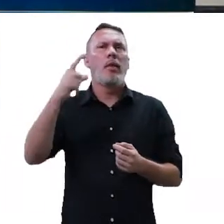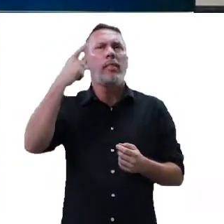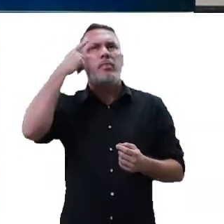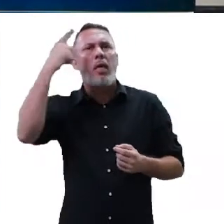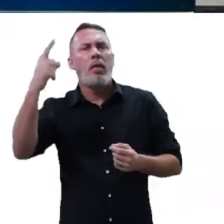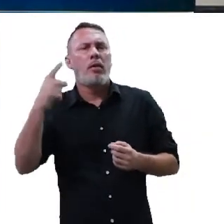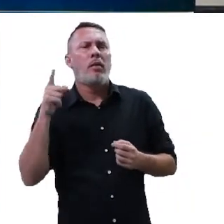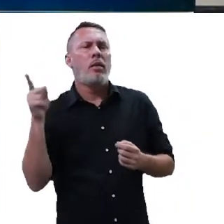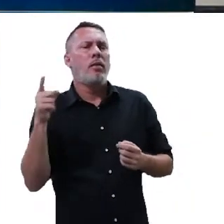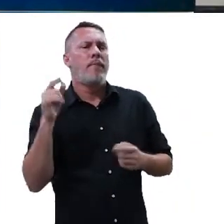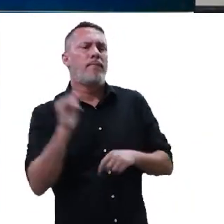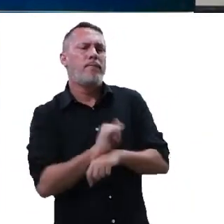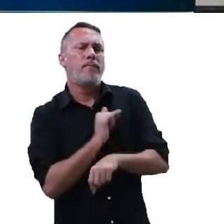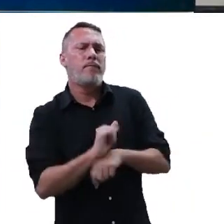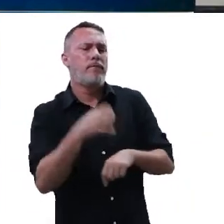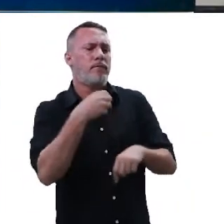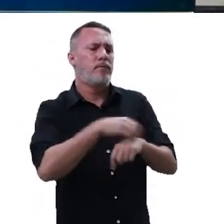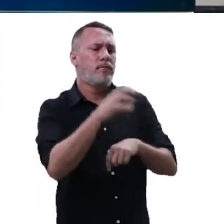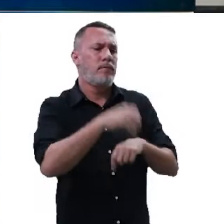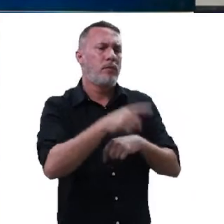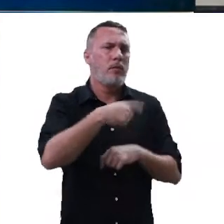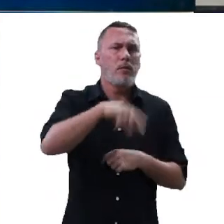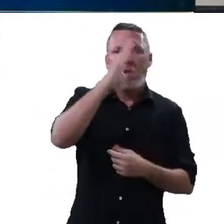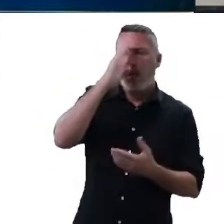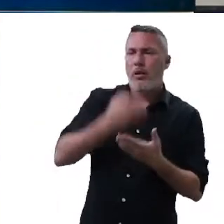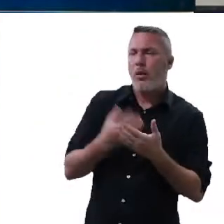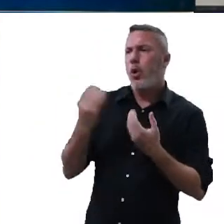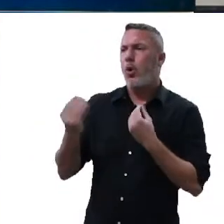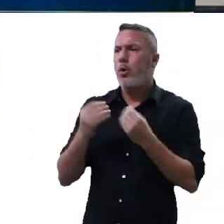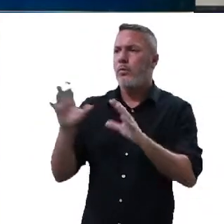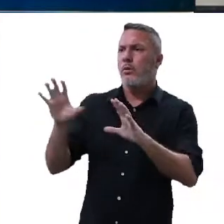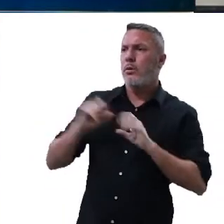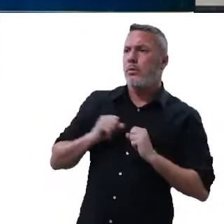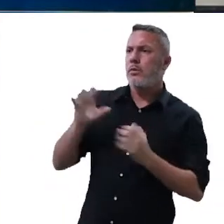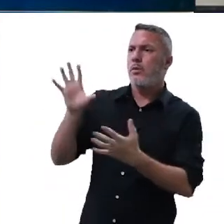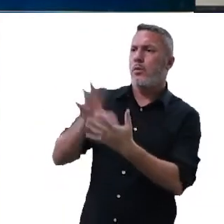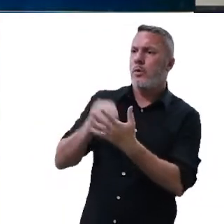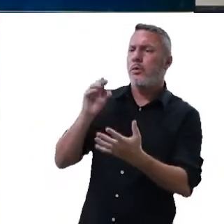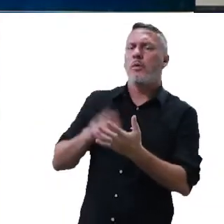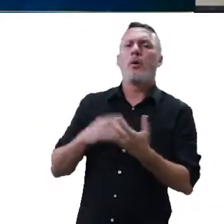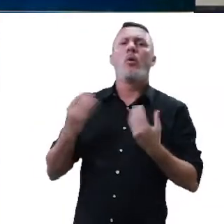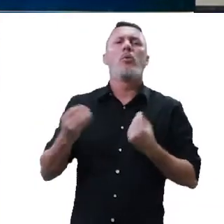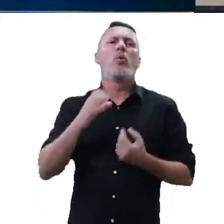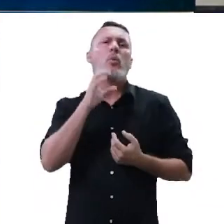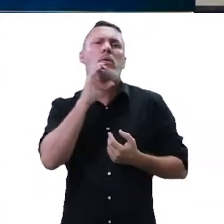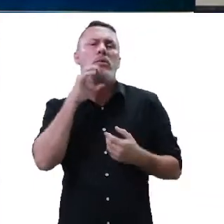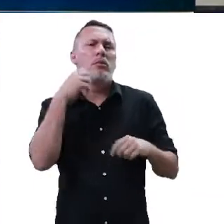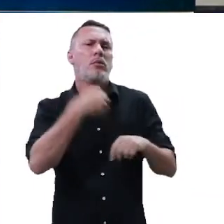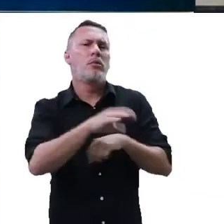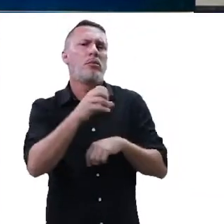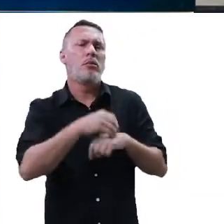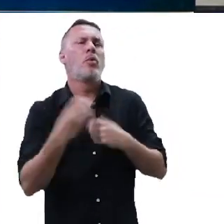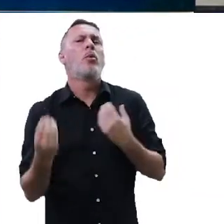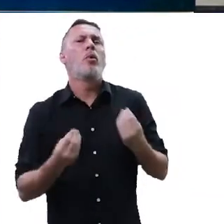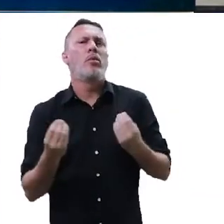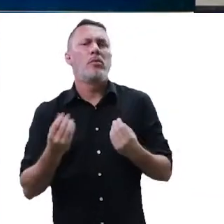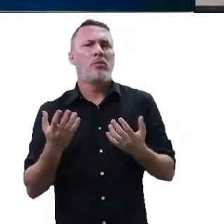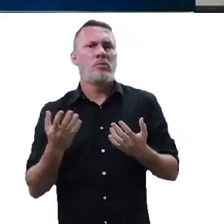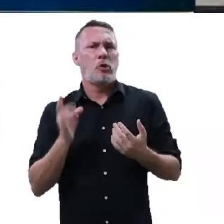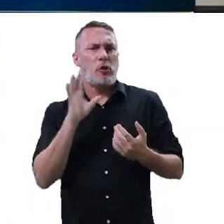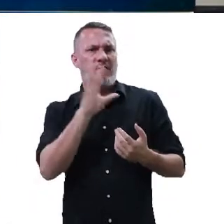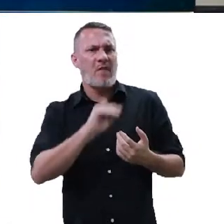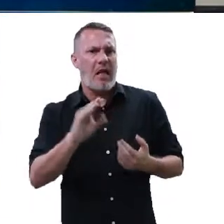pessoas chegassem a essa verdade e não ficasse presa apenas a um conhecimento, Porque, como diz aí o ditado, falar